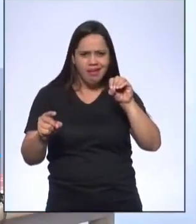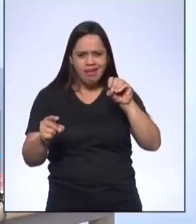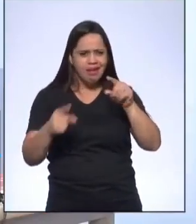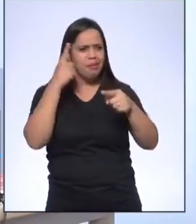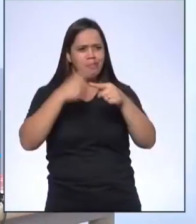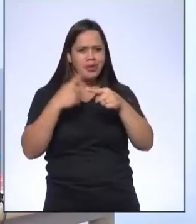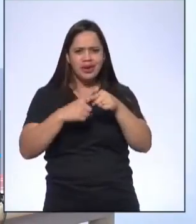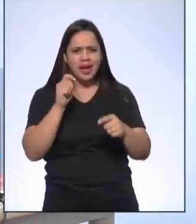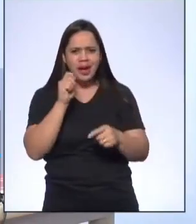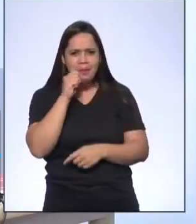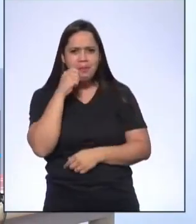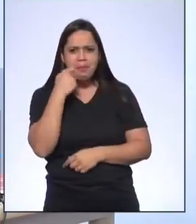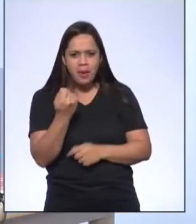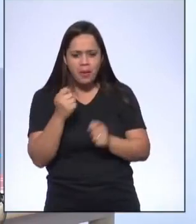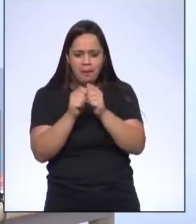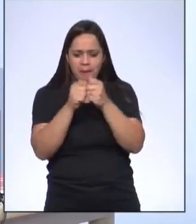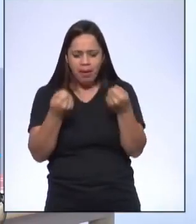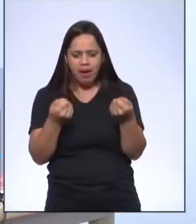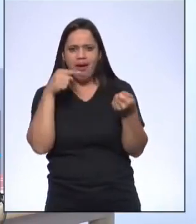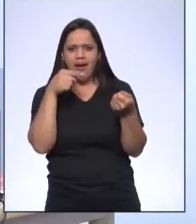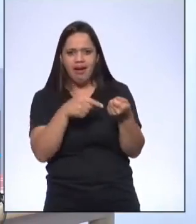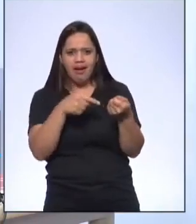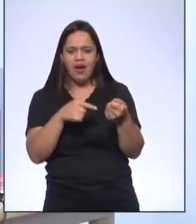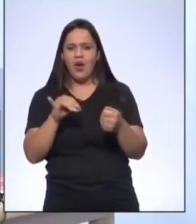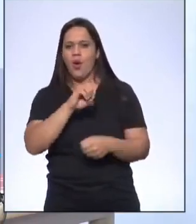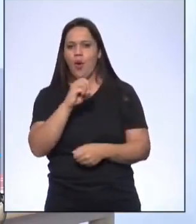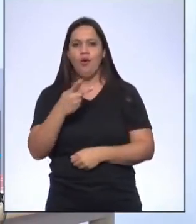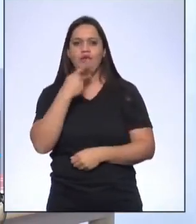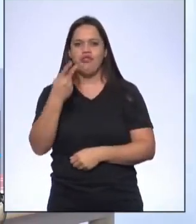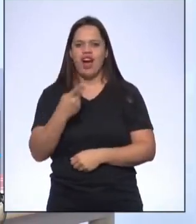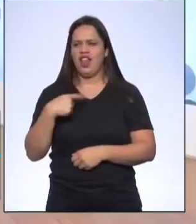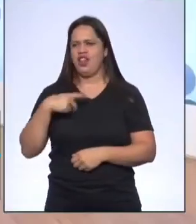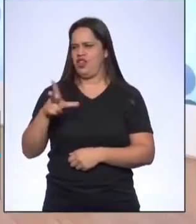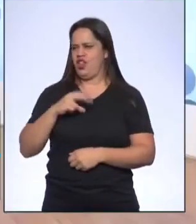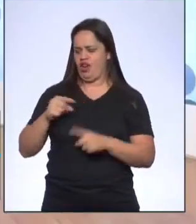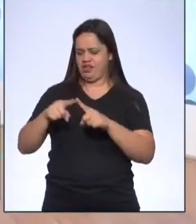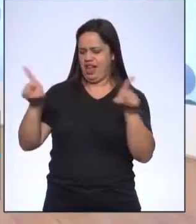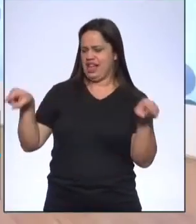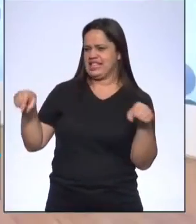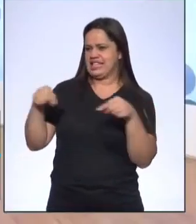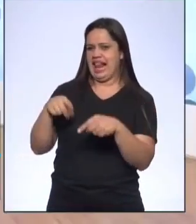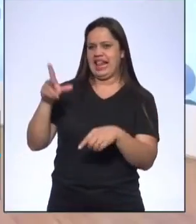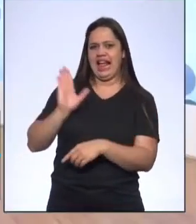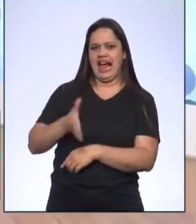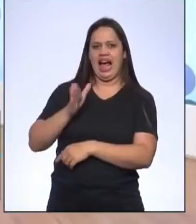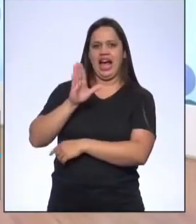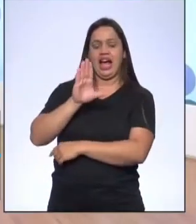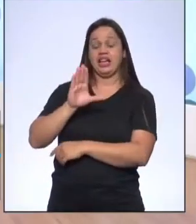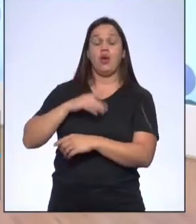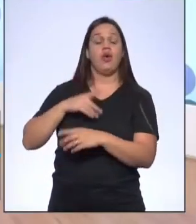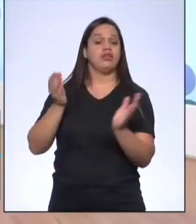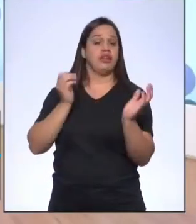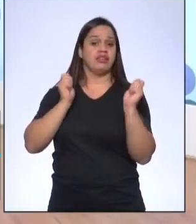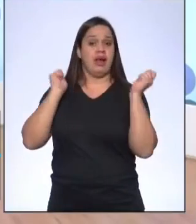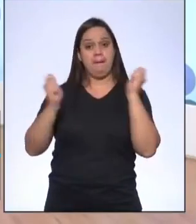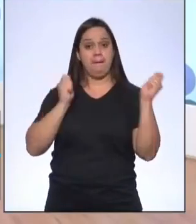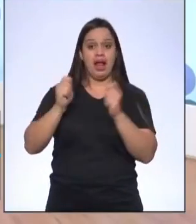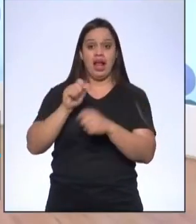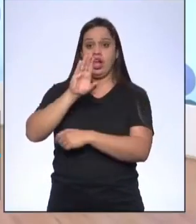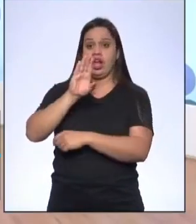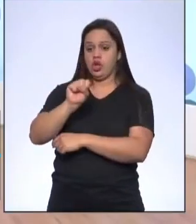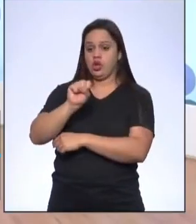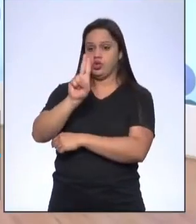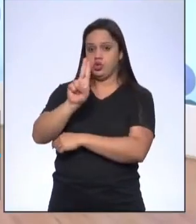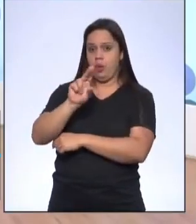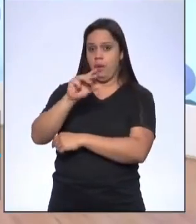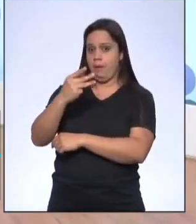pão? A gente também falava assim, nossa, essa aula tá supimpa. Supimpa. Que palavra é essa, e balada, que falava... como é que